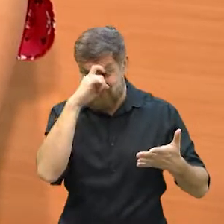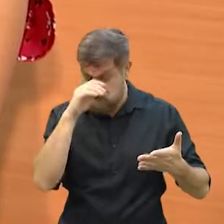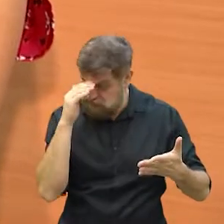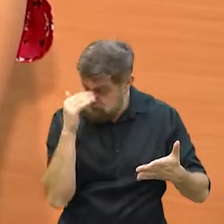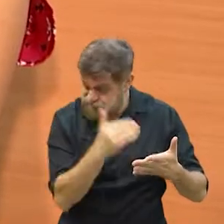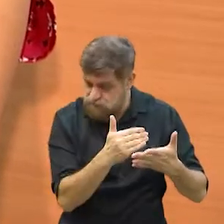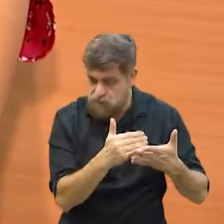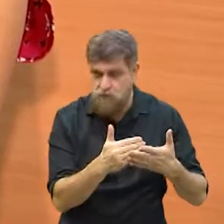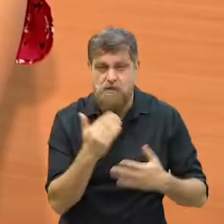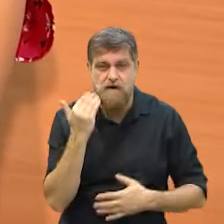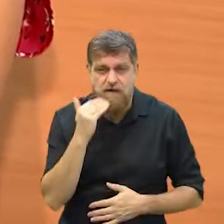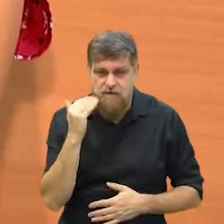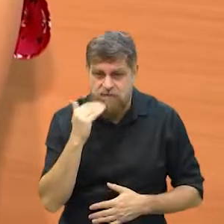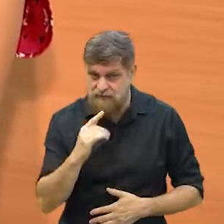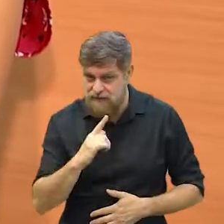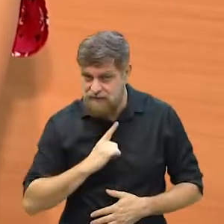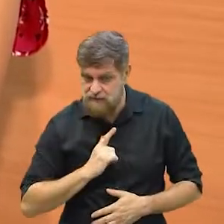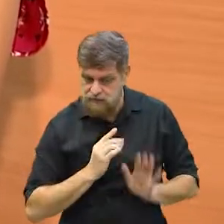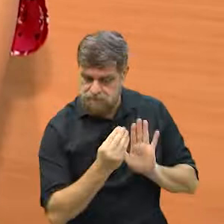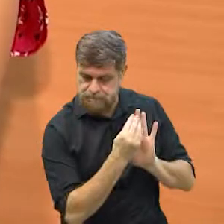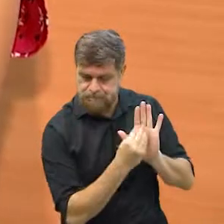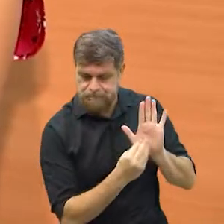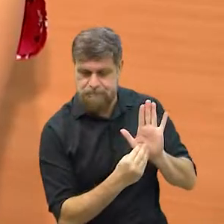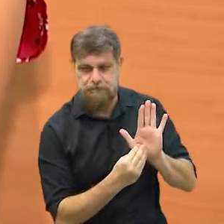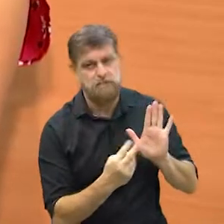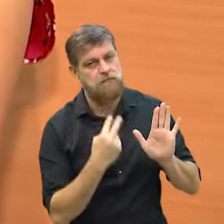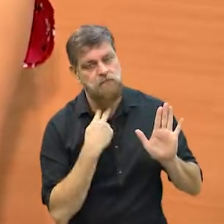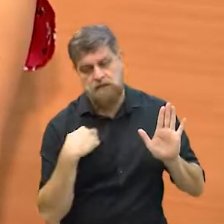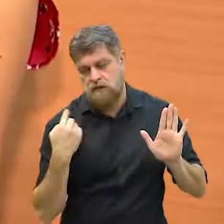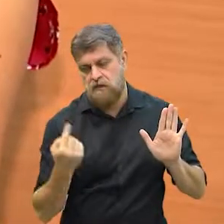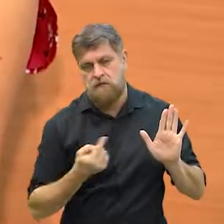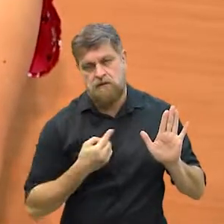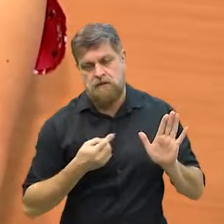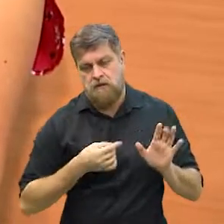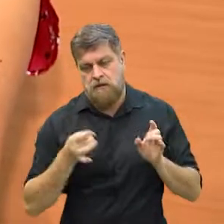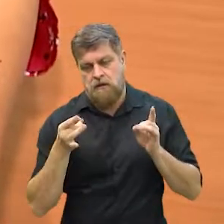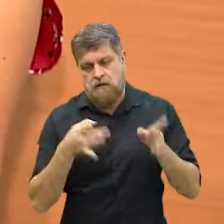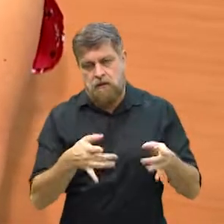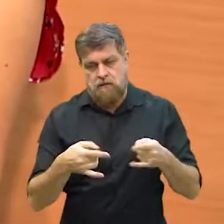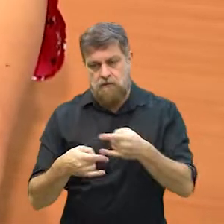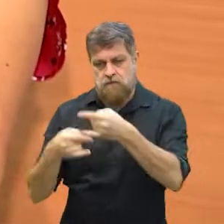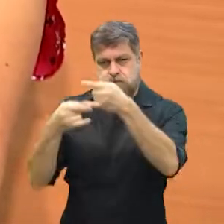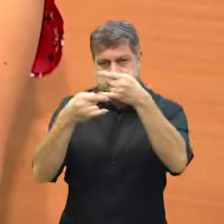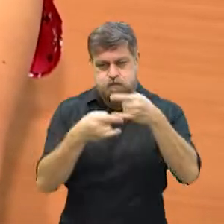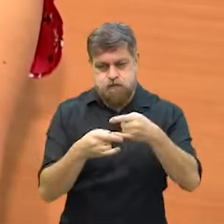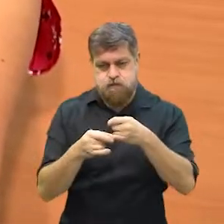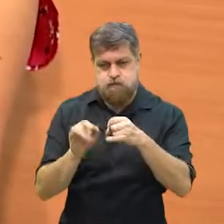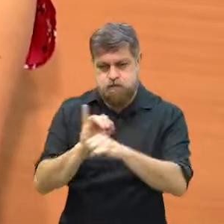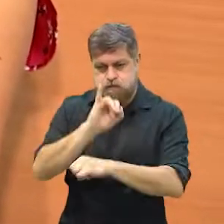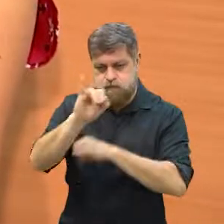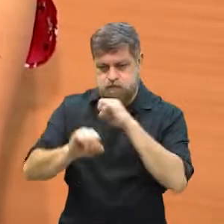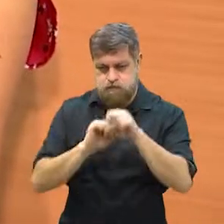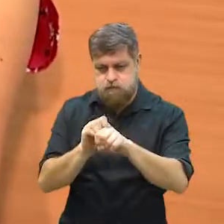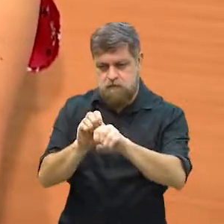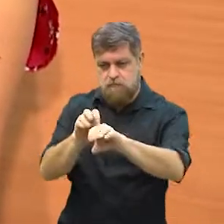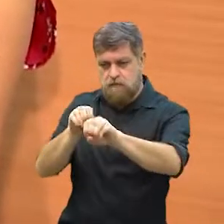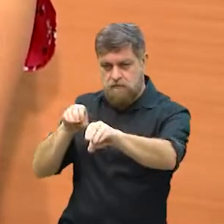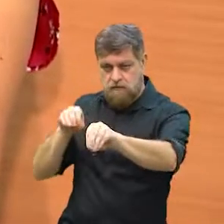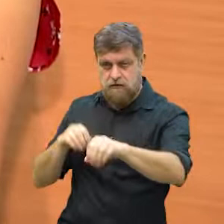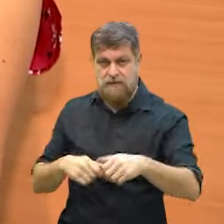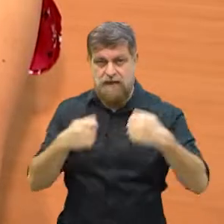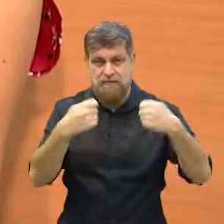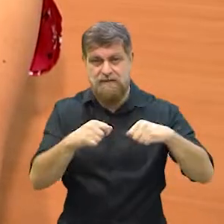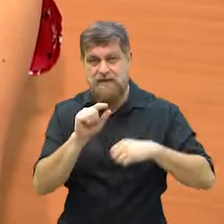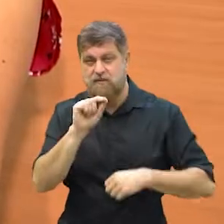serem cumpridos, ou existem buracos nesses protocolos, não dá para a gente abandonar o ensino remoto. Então, o que